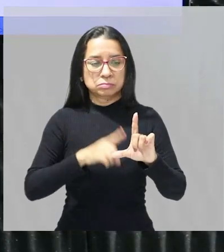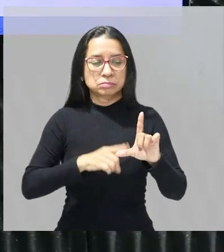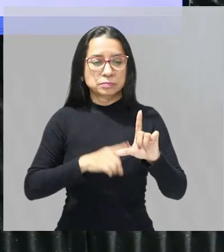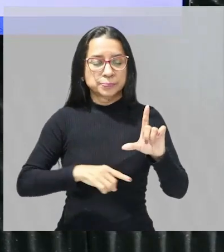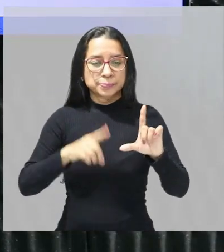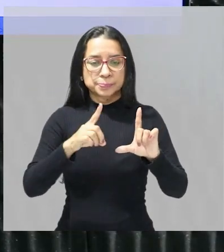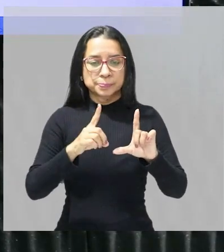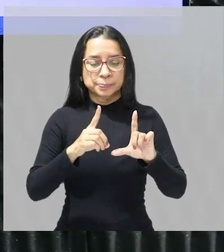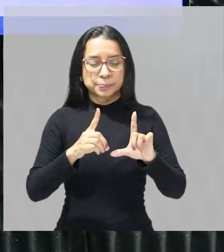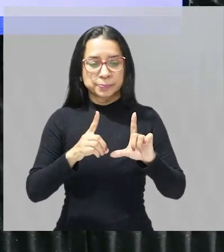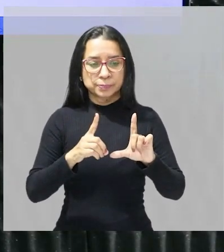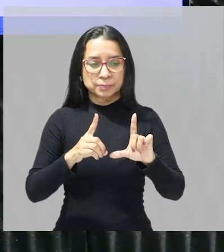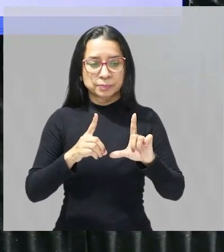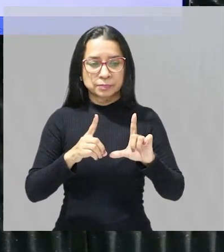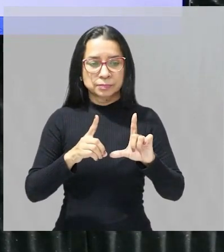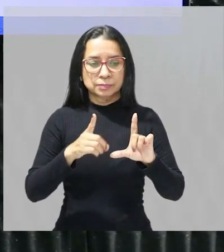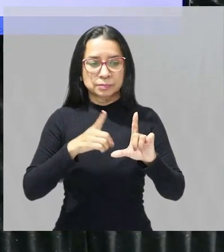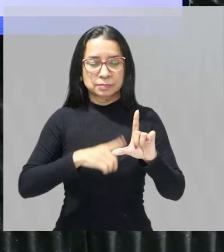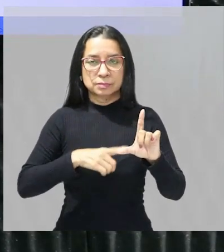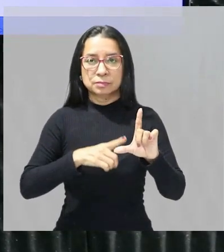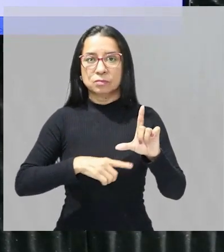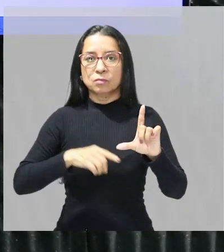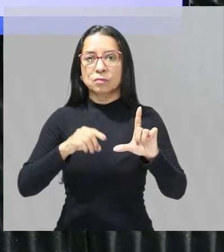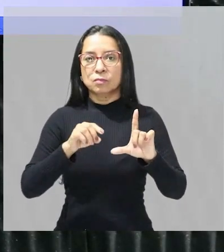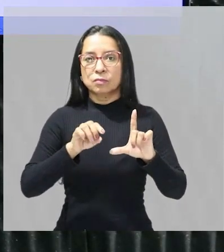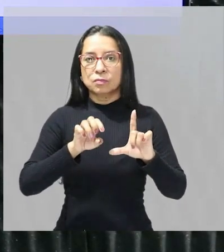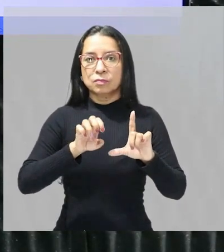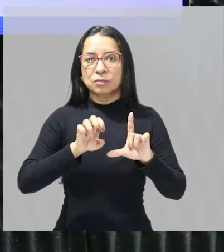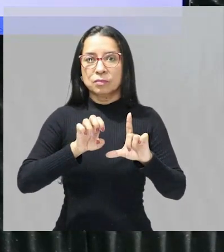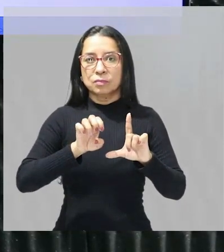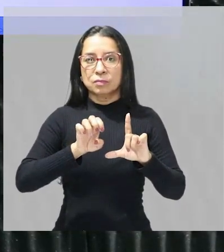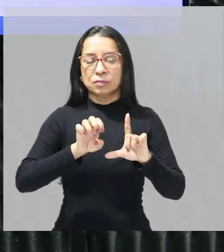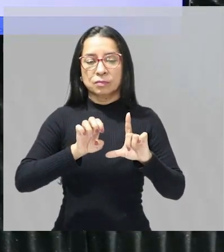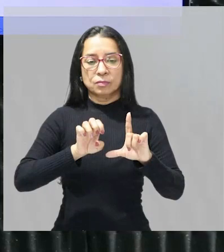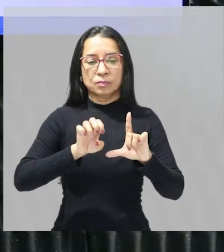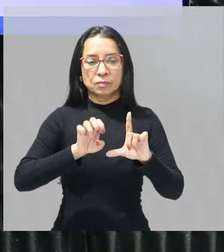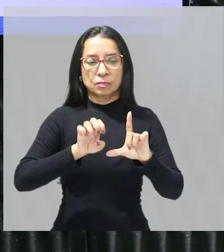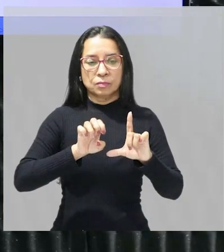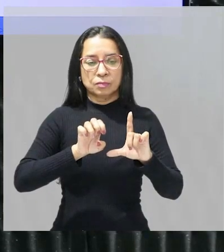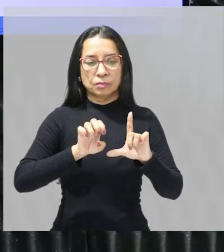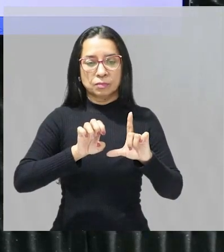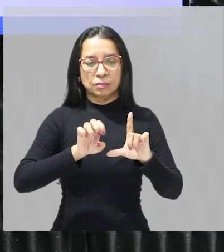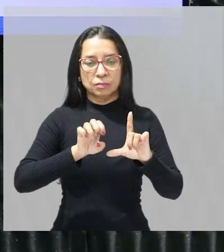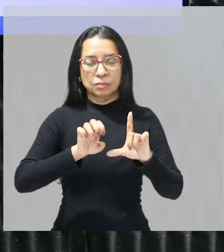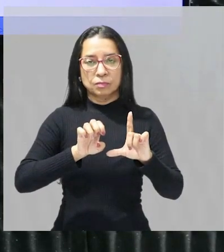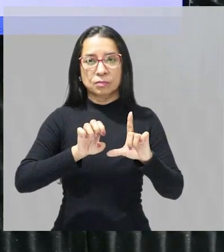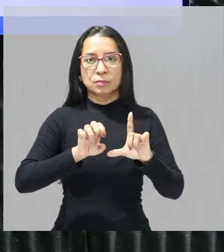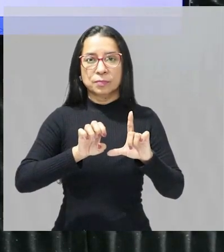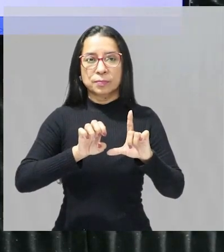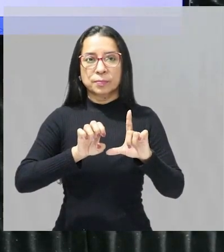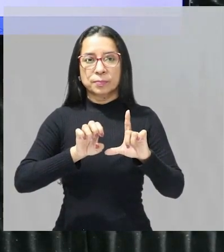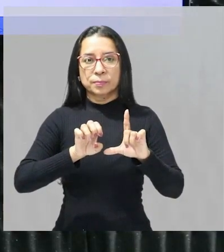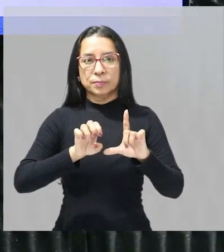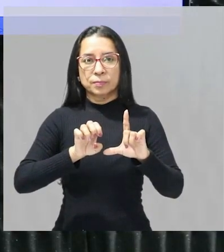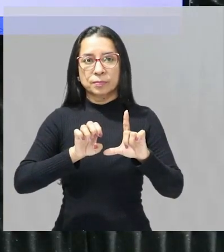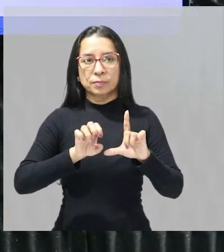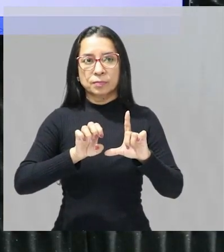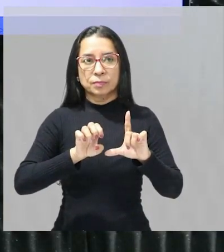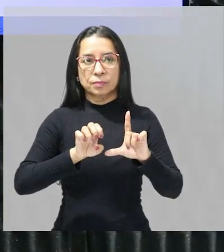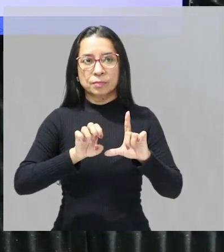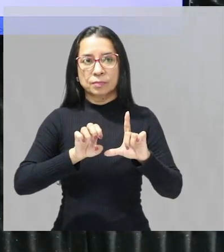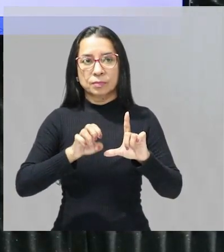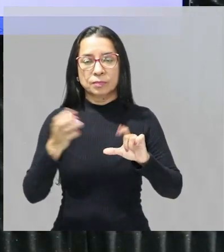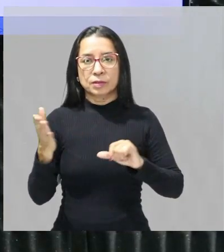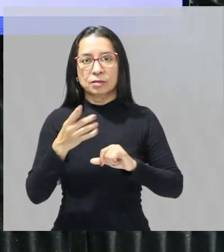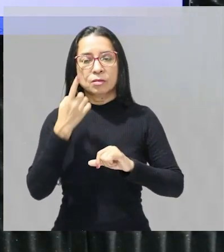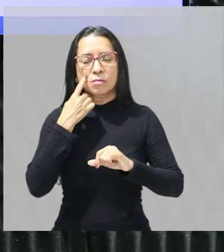trazer a priorização dos cultivos de subsistência? Ou a utilização desse insumo vai me trazer autonomia no uso de tecnologia nacional?